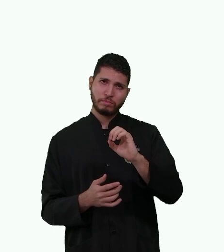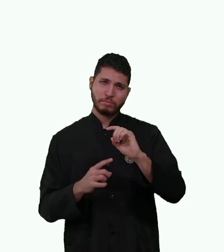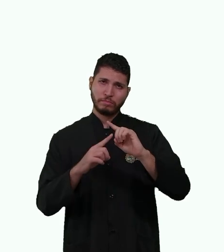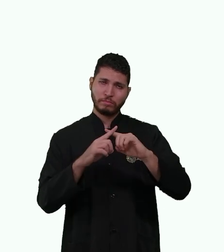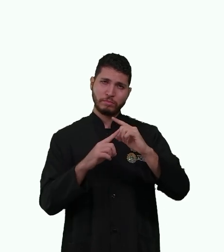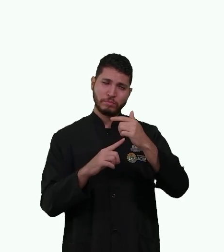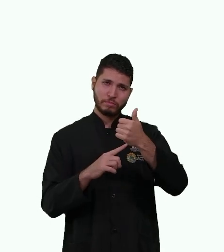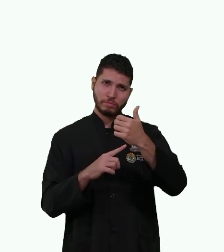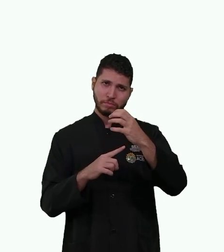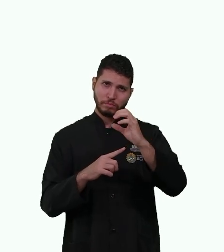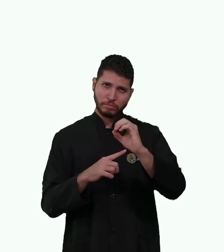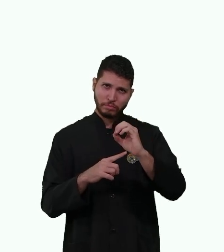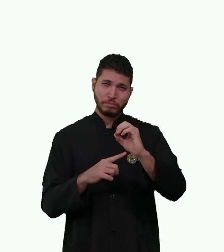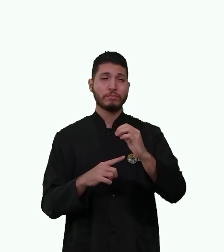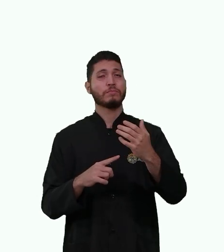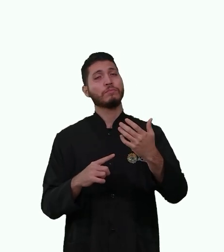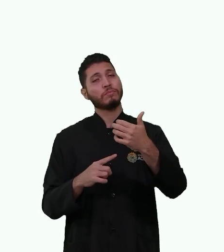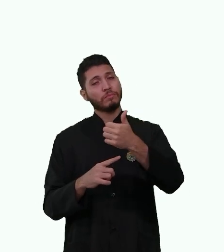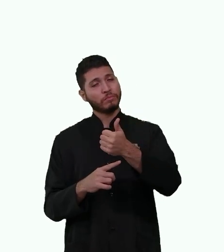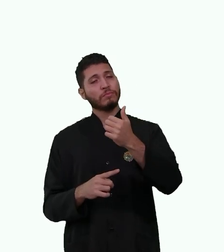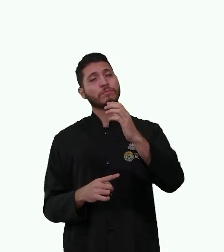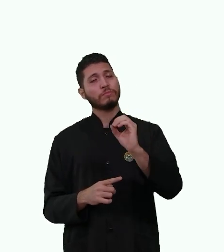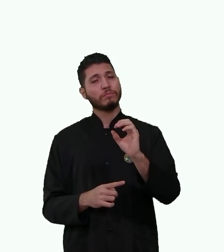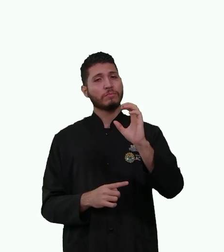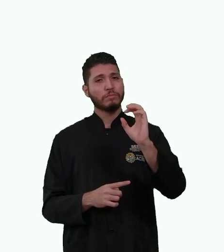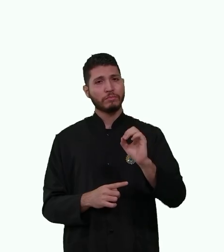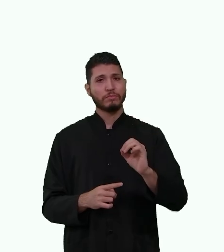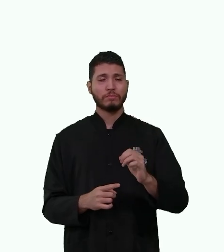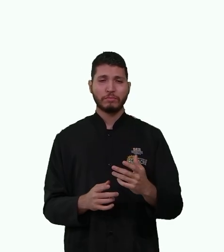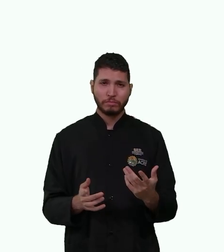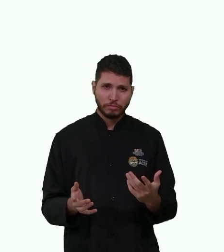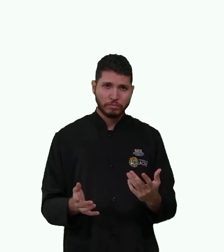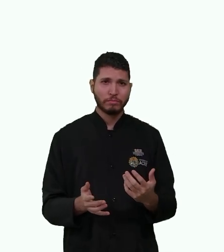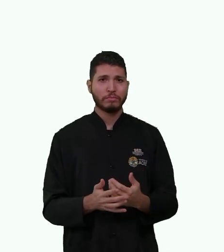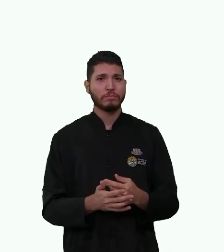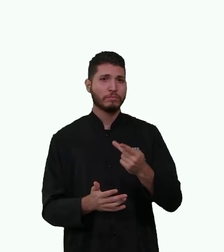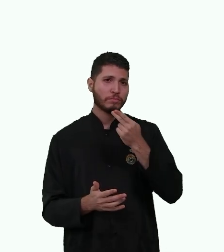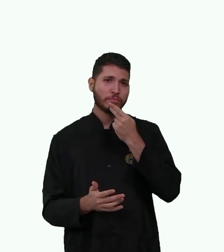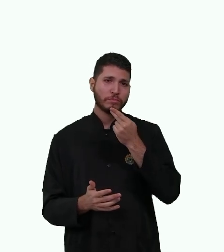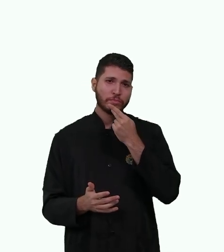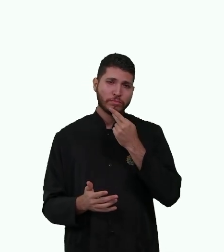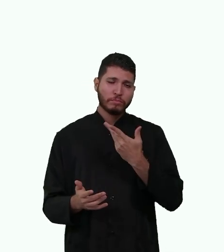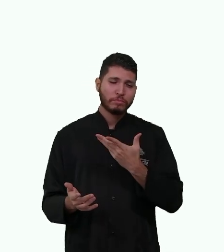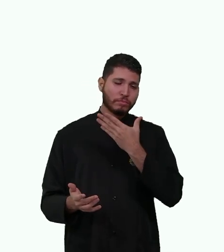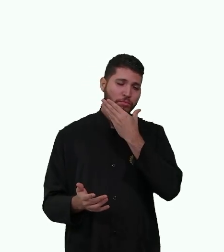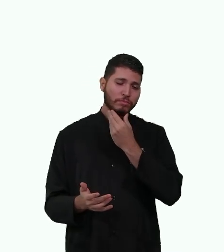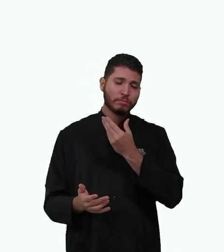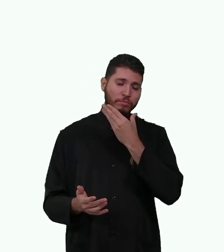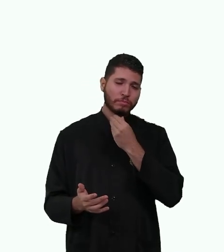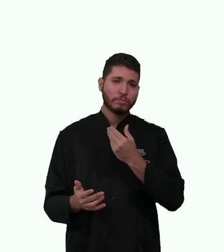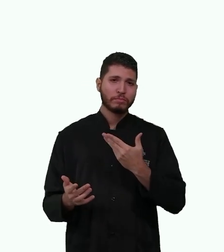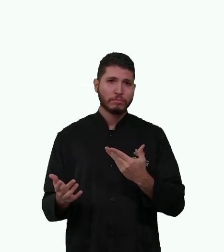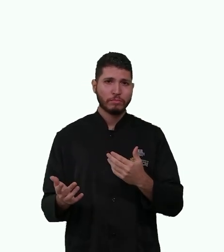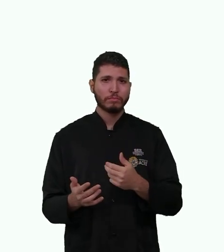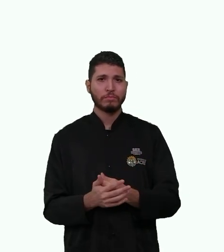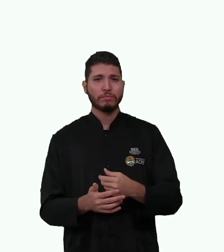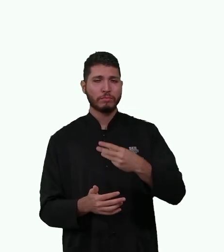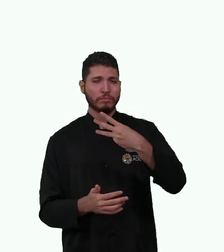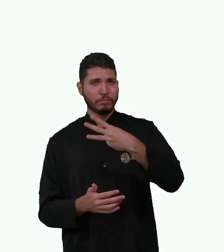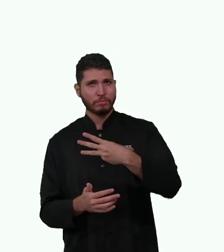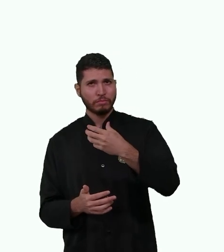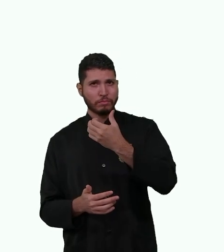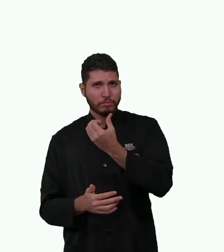é a chance dessa pessoa ser do sexo masculino? A chance vai ser 36 sobre 100, ó. Letra